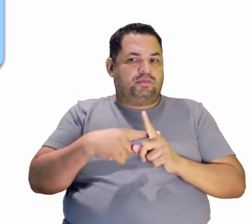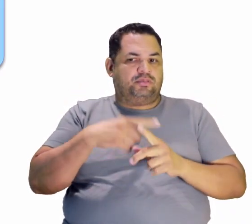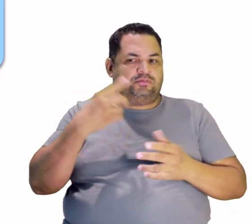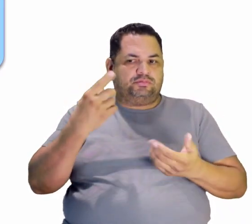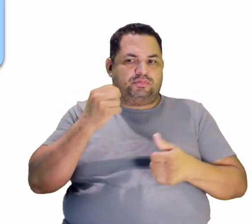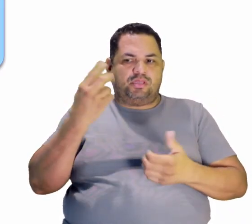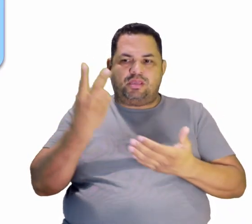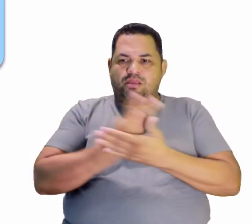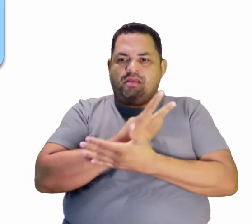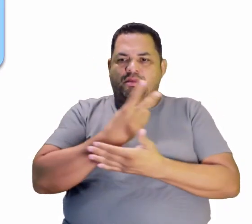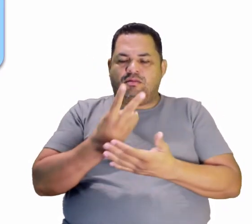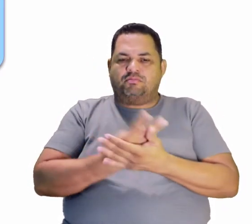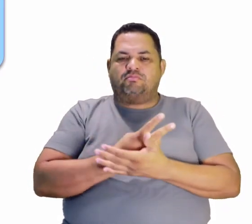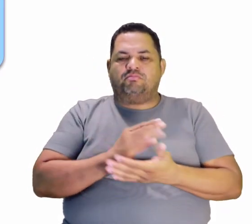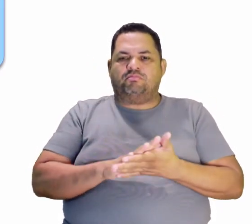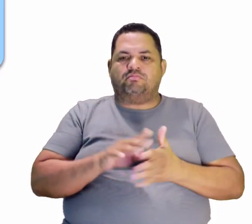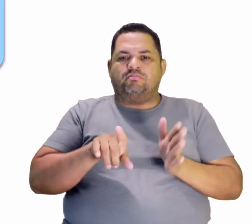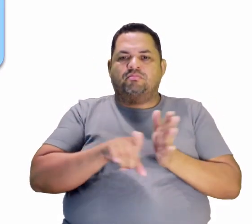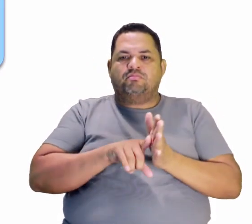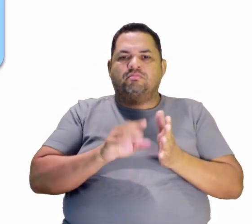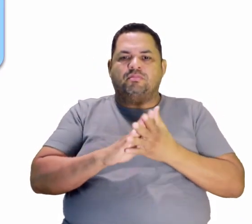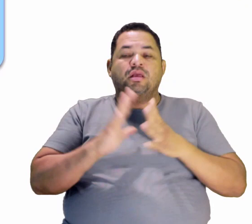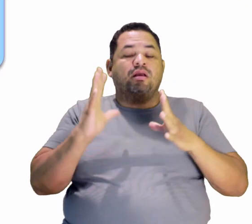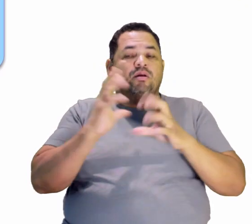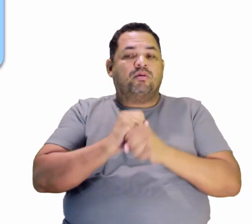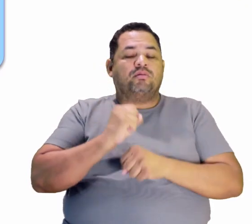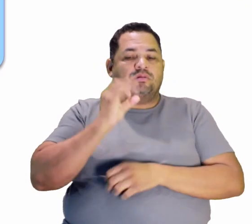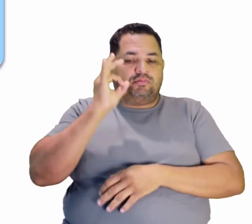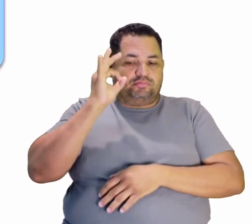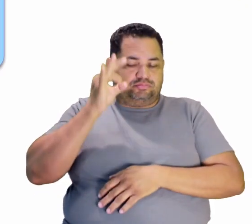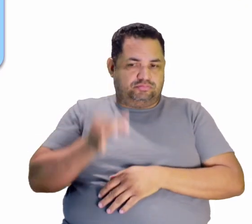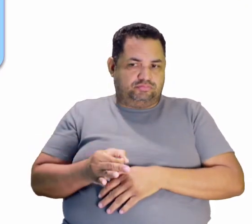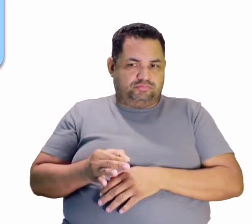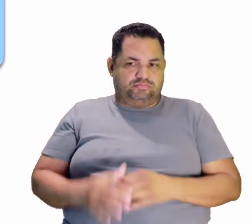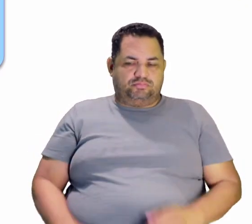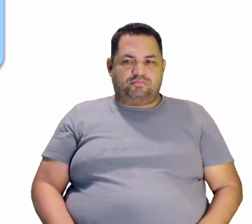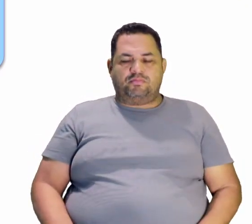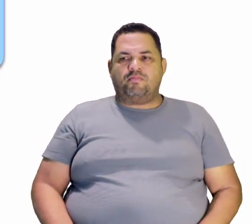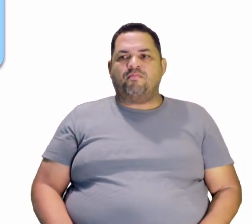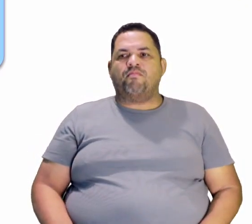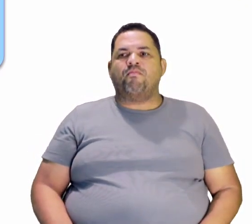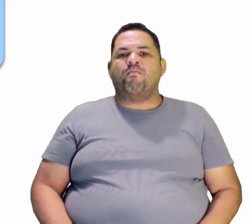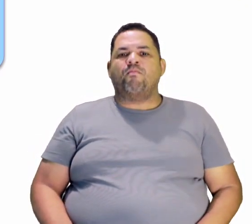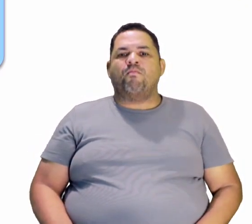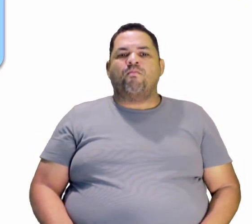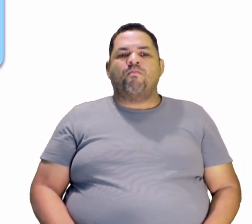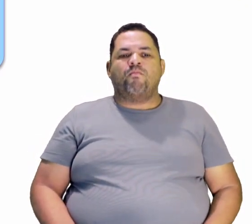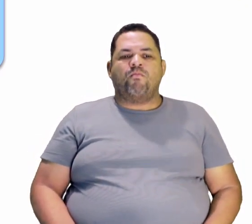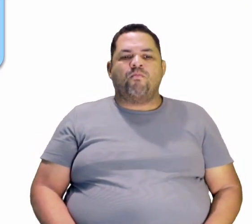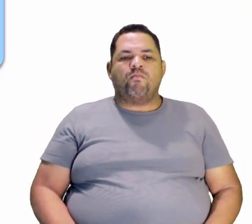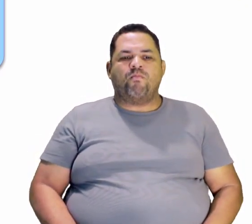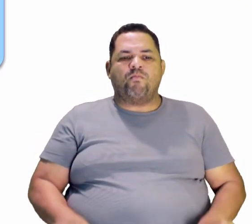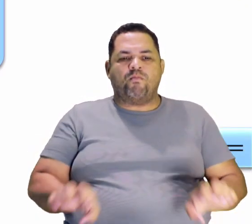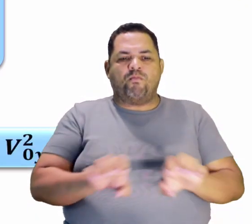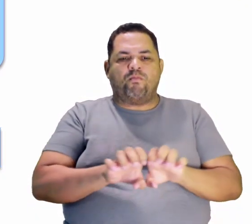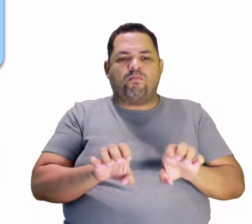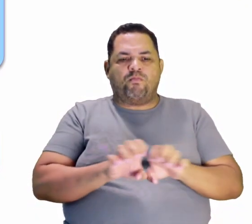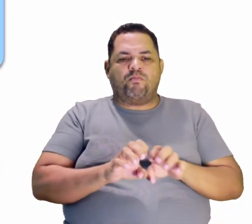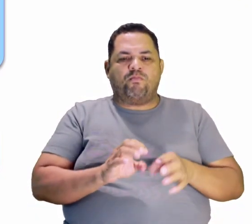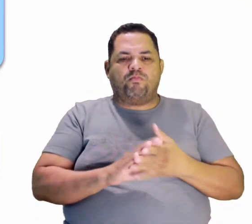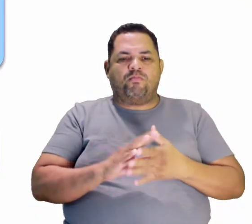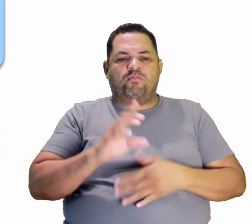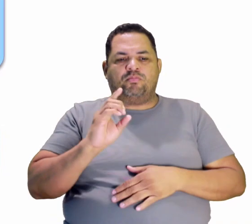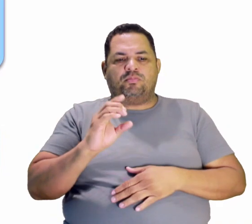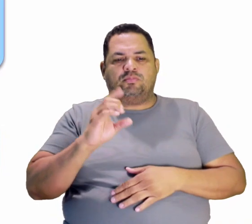tá? E o menos vai resolver mesmo quando o G for mais. A equação de Torricelli, quando você não tiver o tempo, você